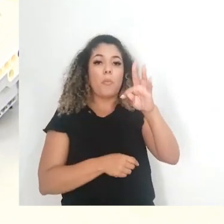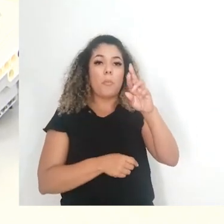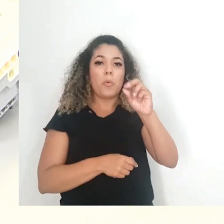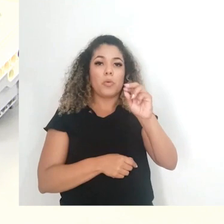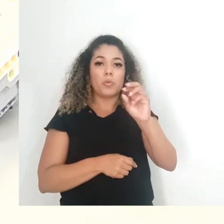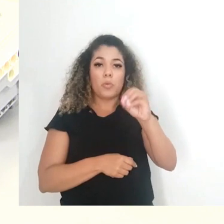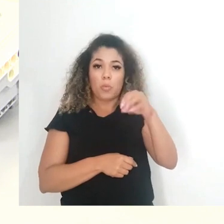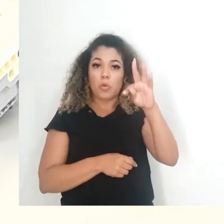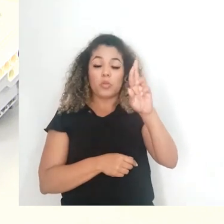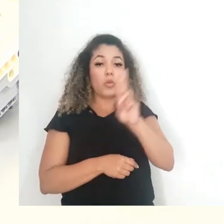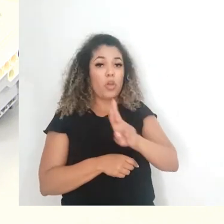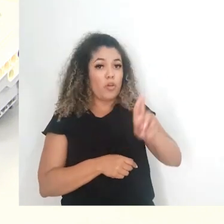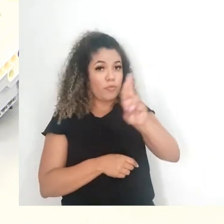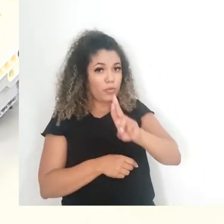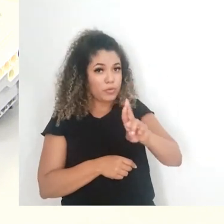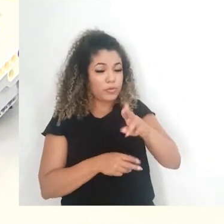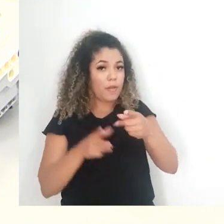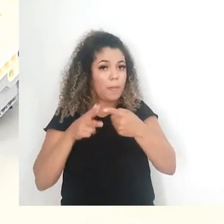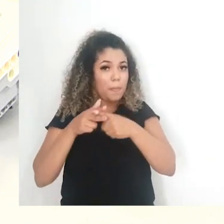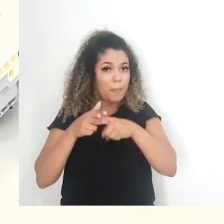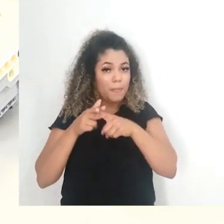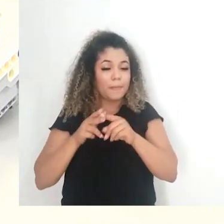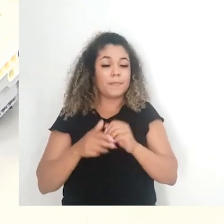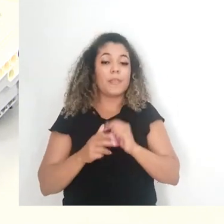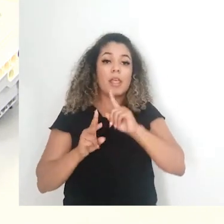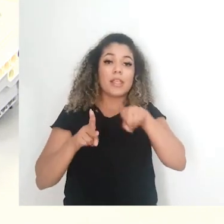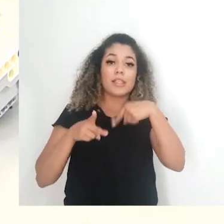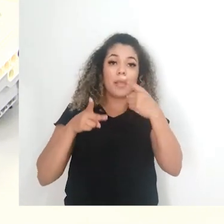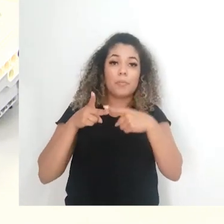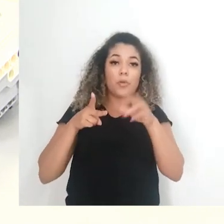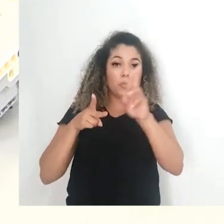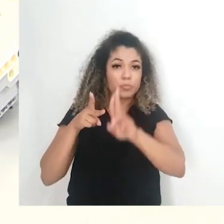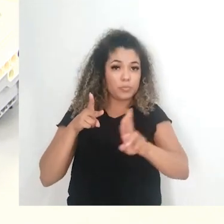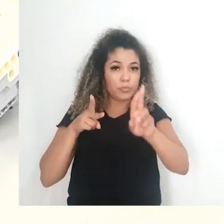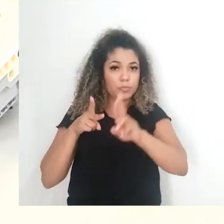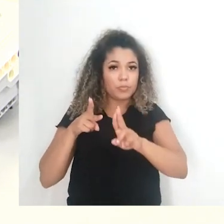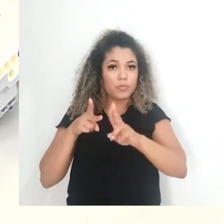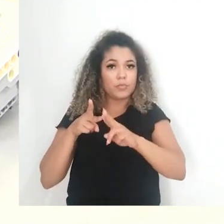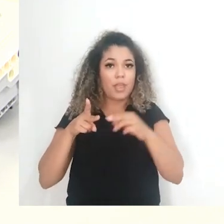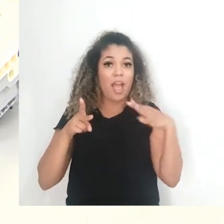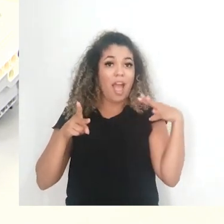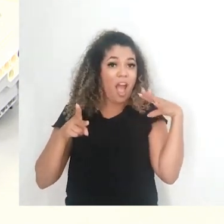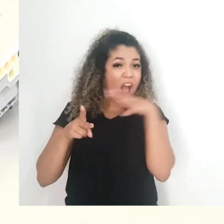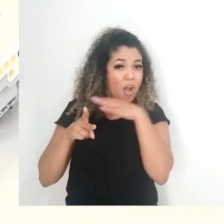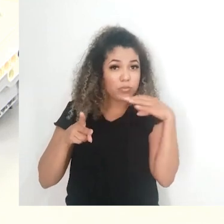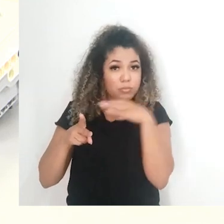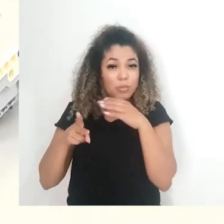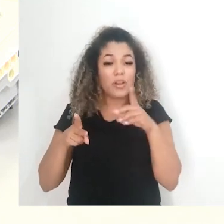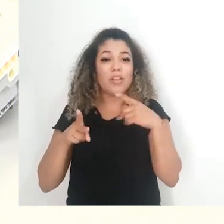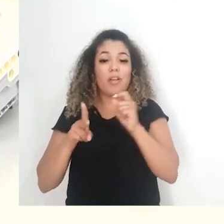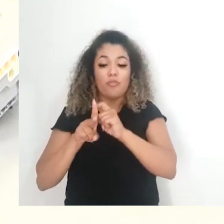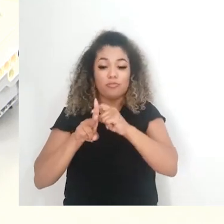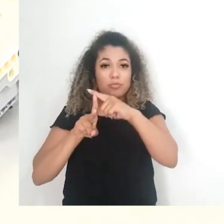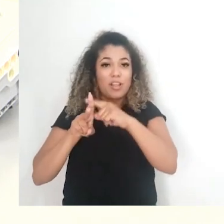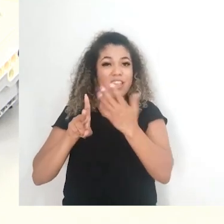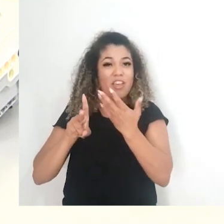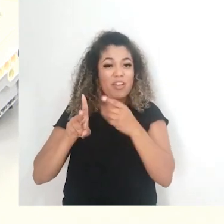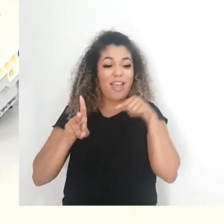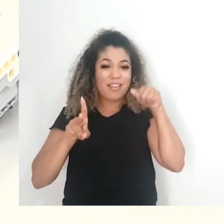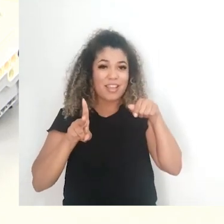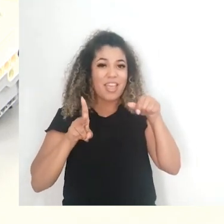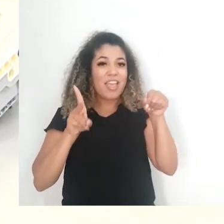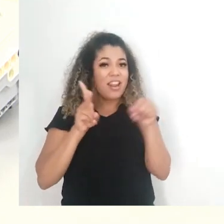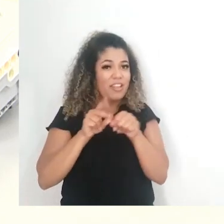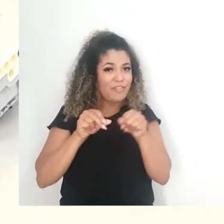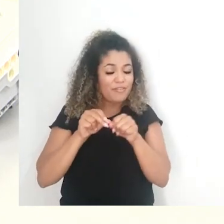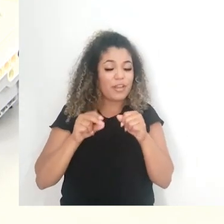vou utilizar para a minha programação. Nós vamos utilizar a velocidade que eu quero que esse